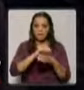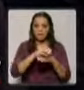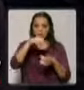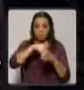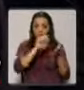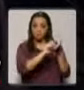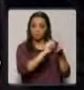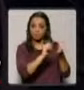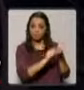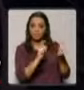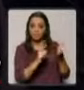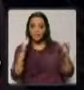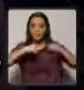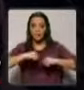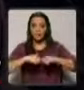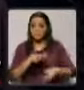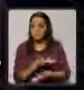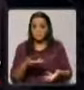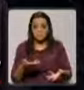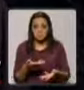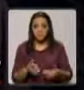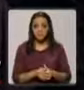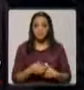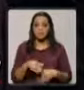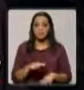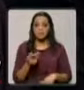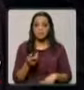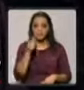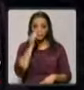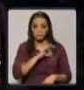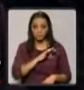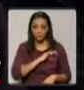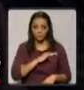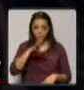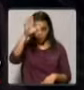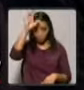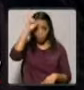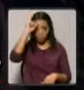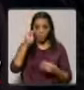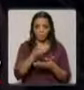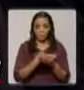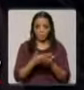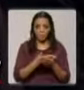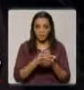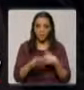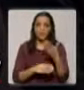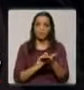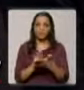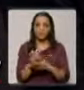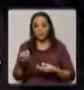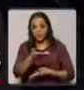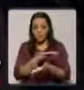aos a este começaram a Então se acalme ao Fashion Week onde a cpmf banda Roupa baita